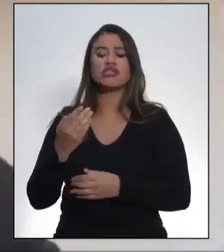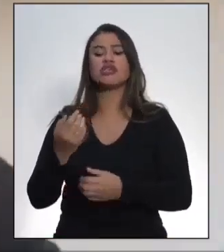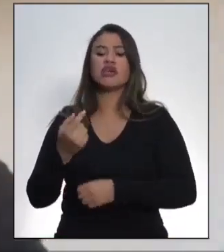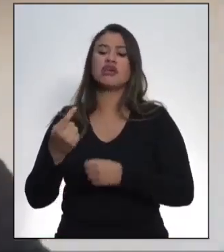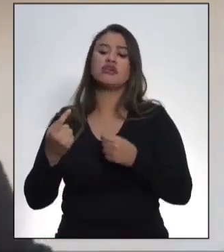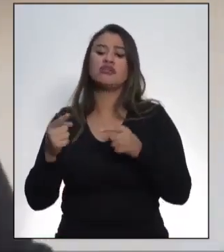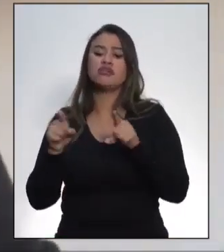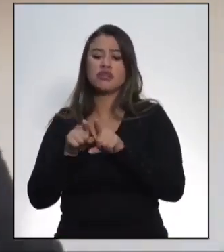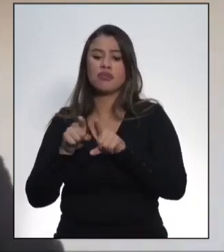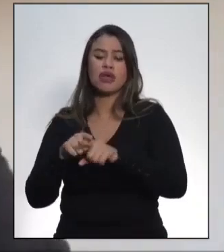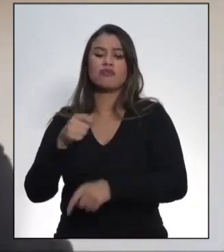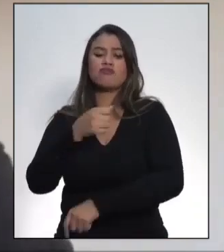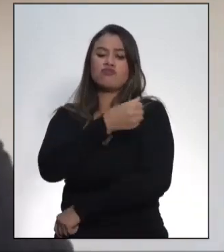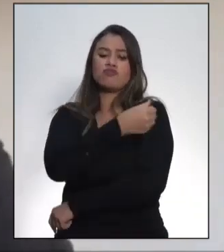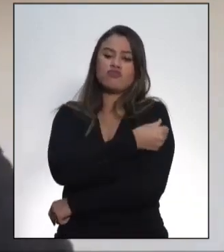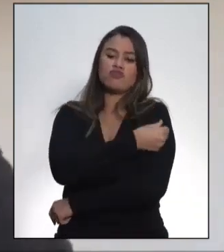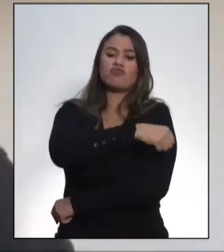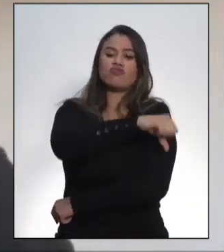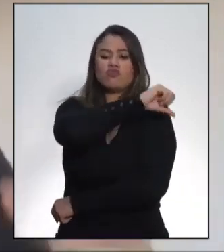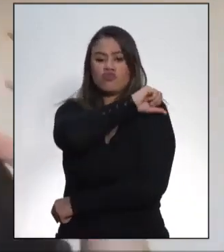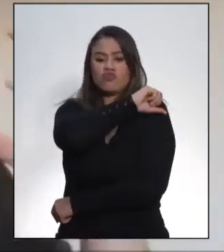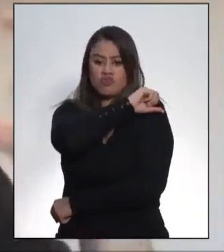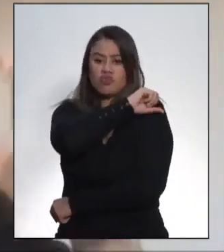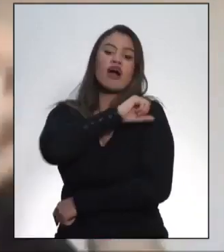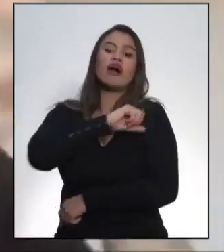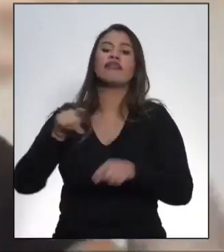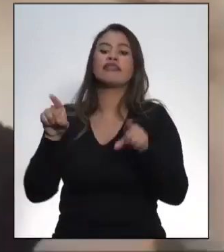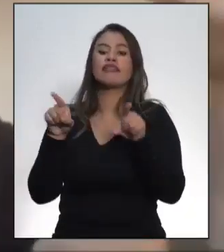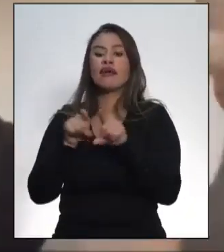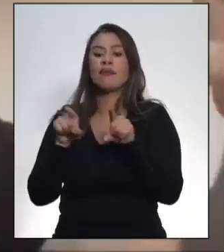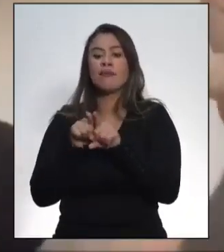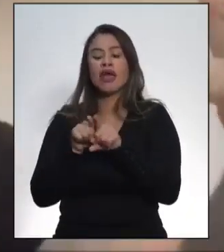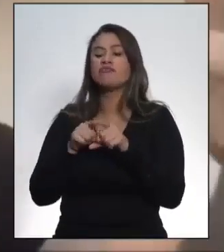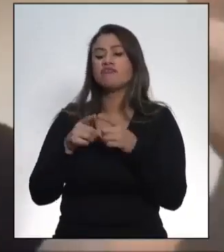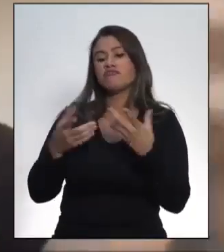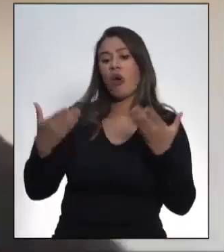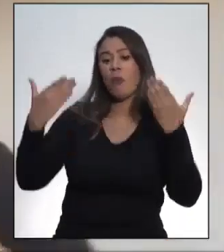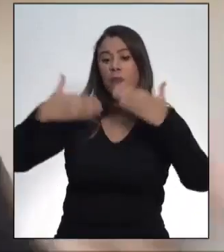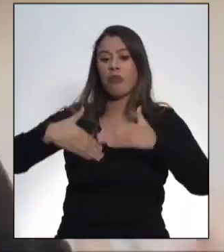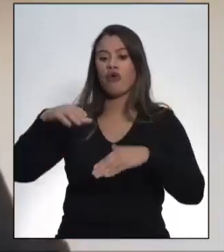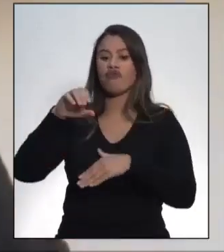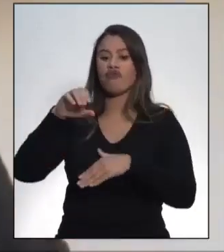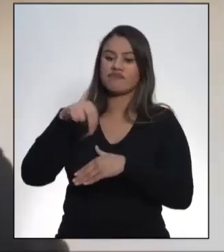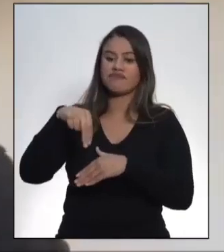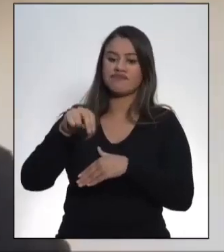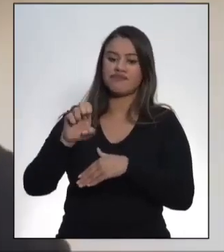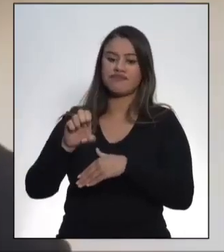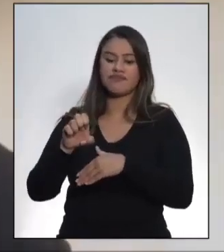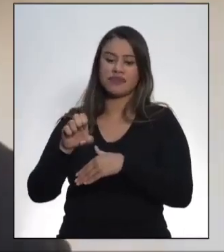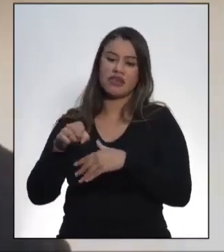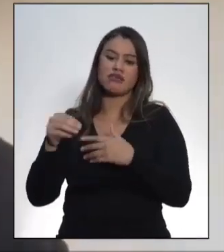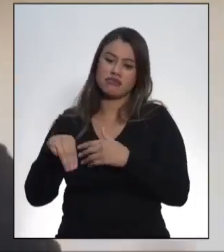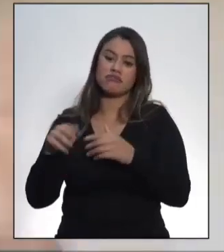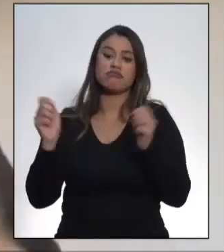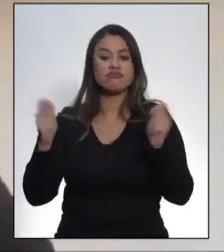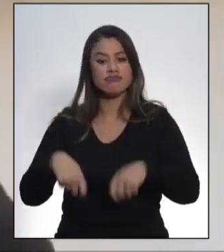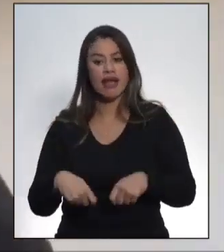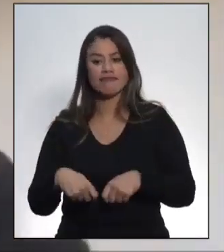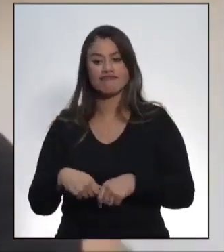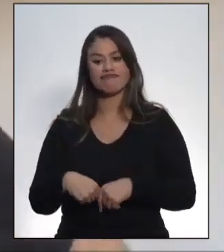para vestibulares, Enem. Sem saber qual produto você quer ofertar, você não tem muito por onde começar. Mas, por